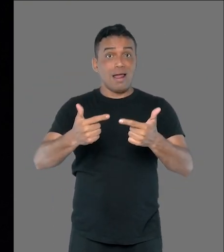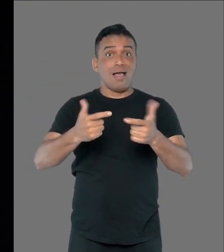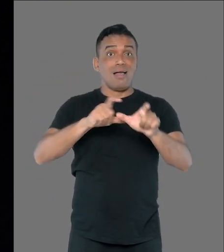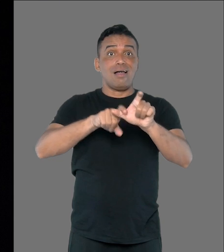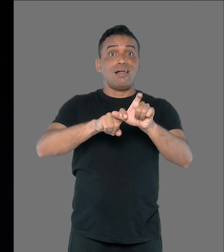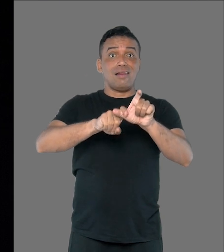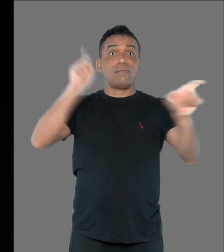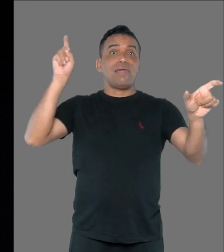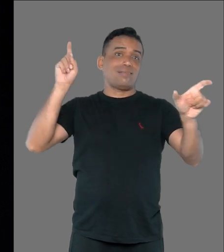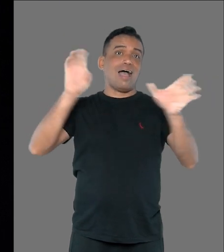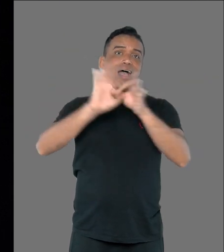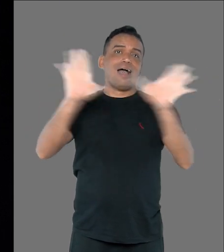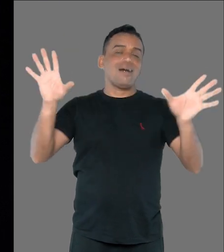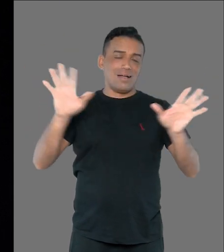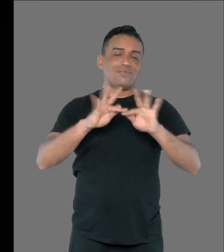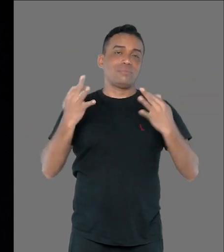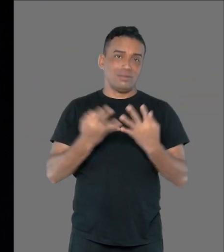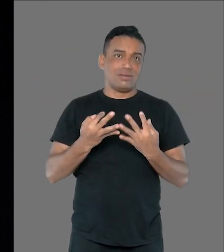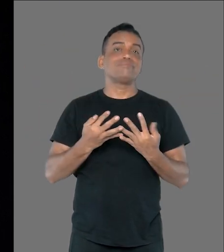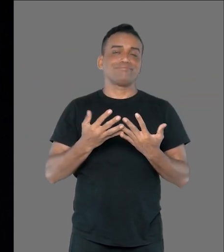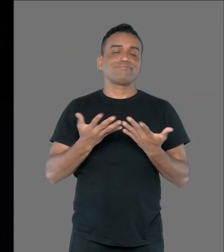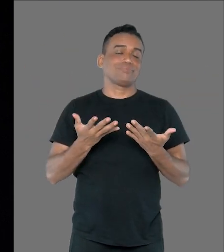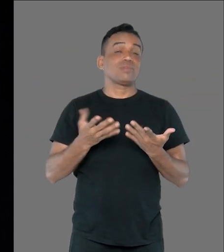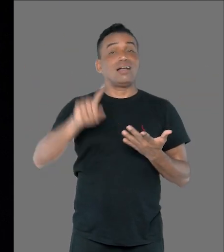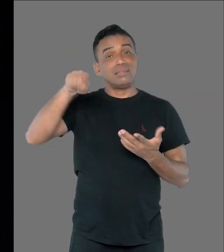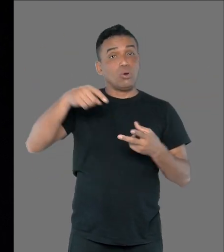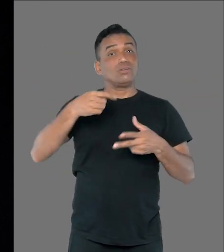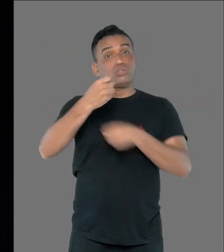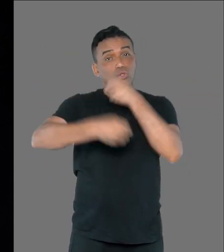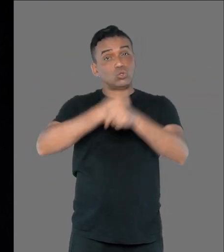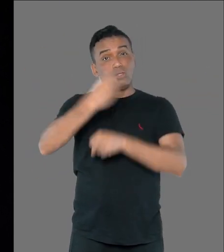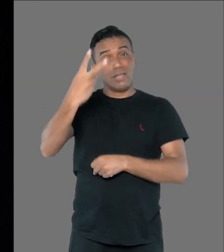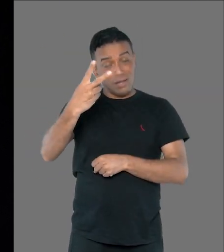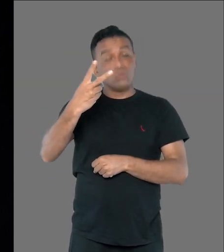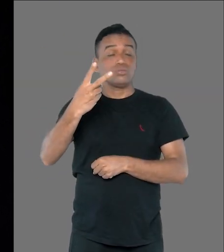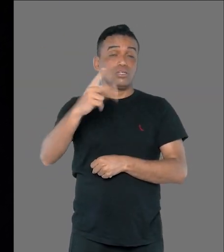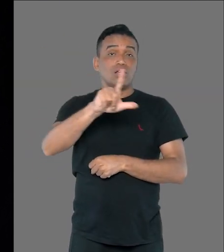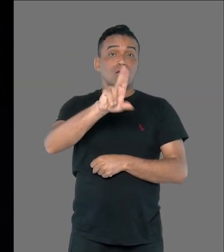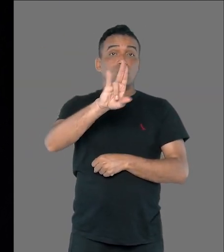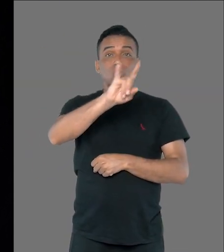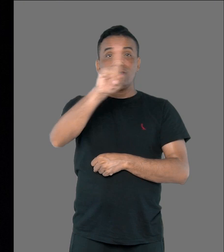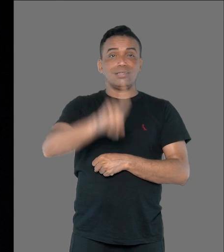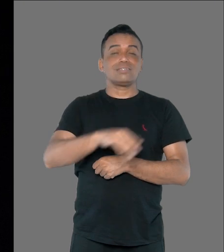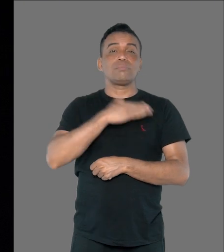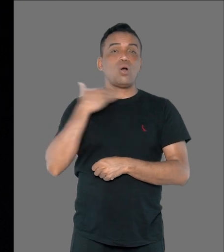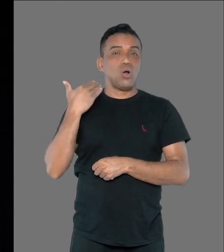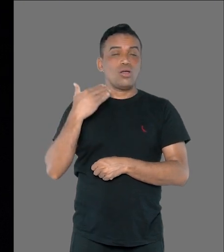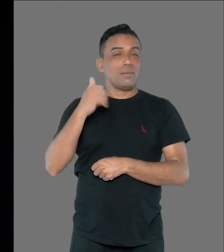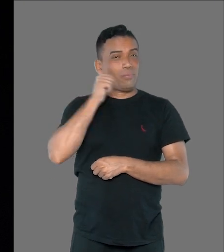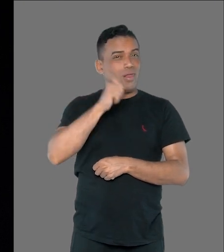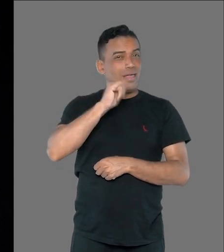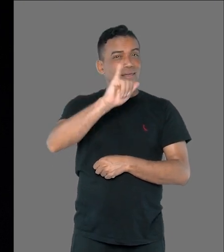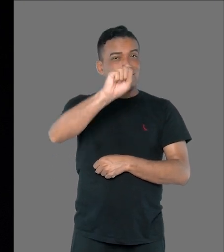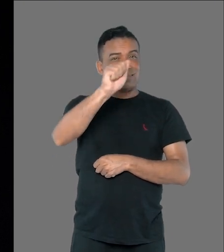é sacrificado. 2 anos depois morre o Luís, né? Isabel fica absolutamente arrasada. A carta